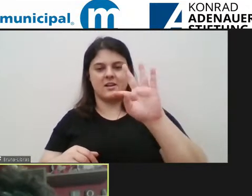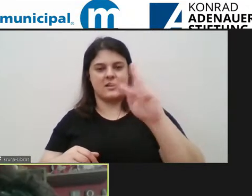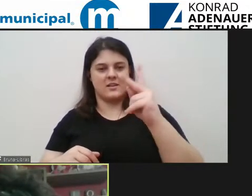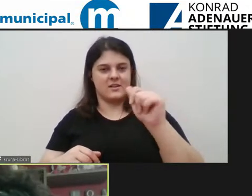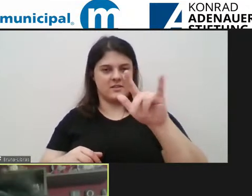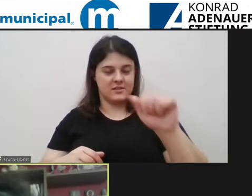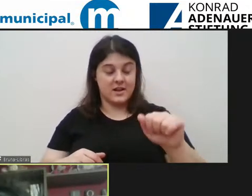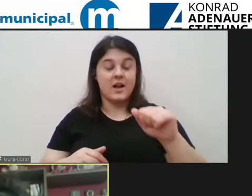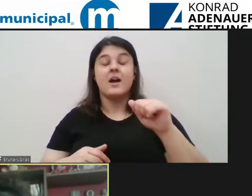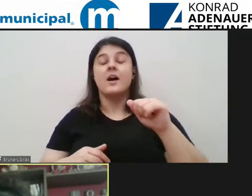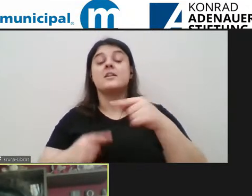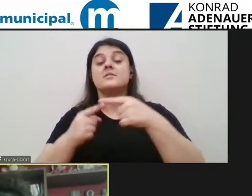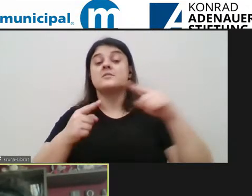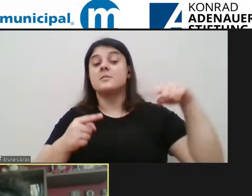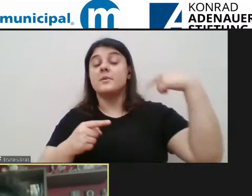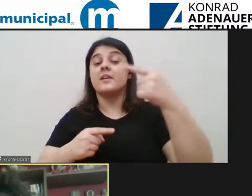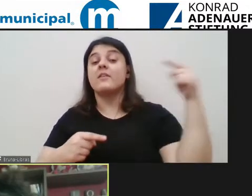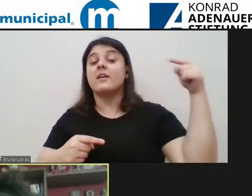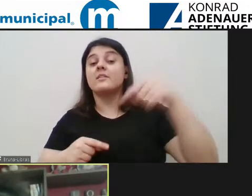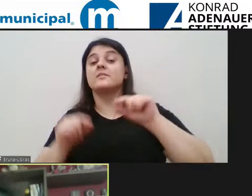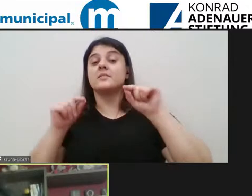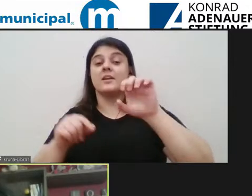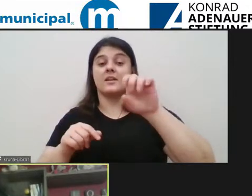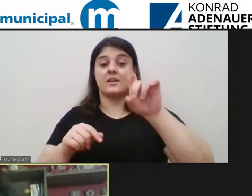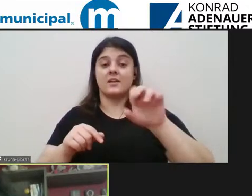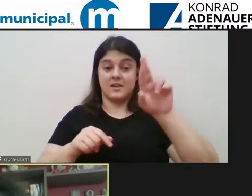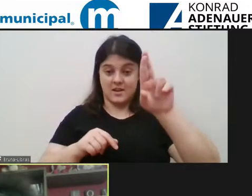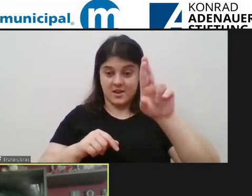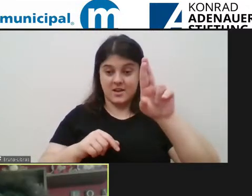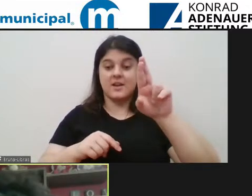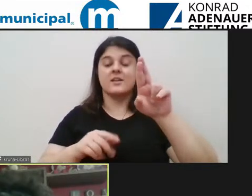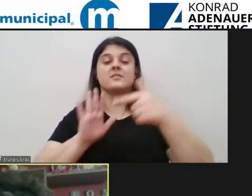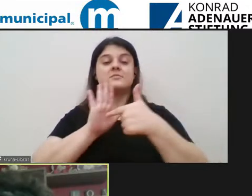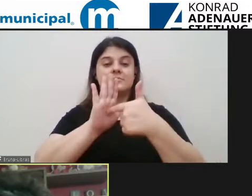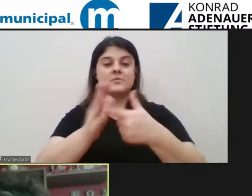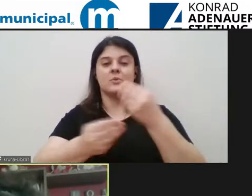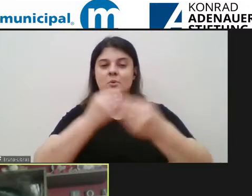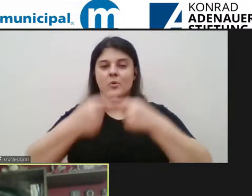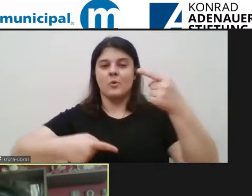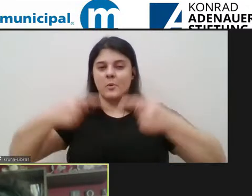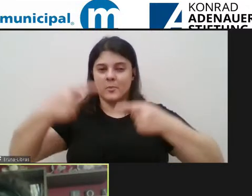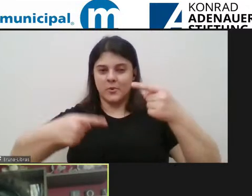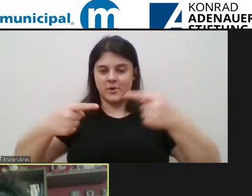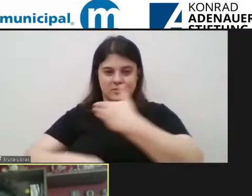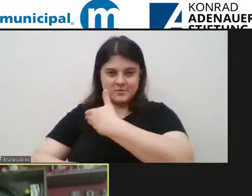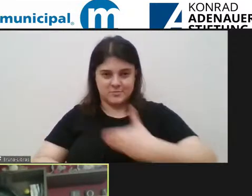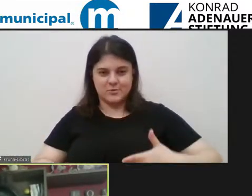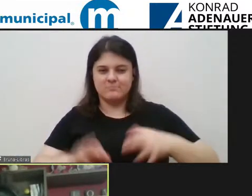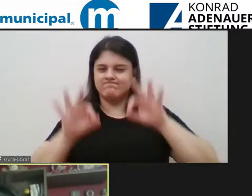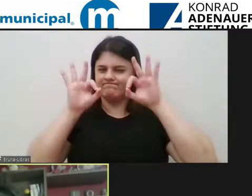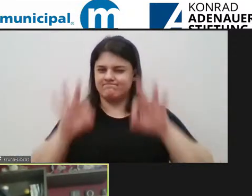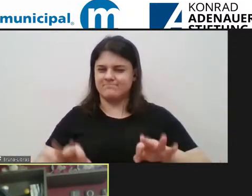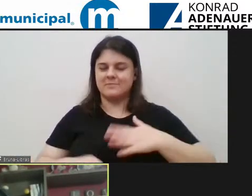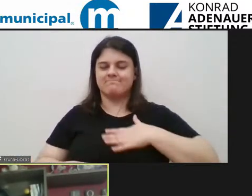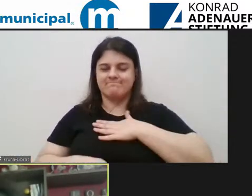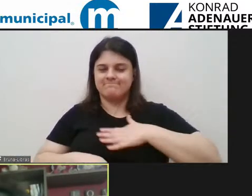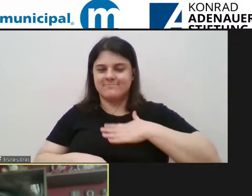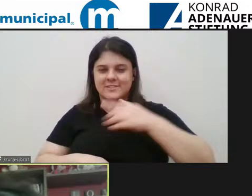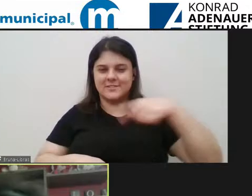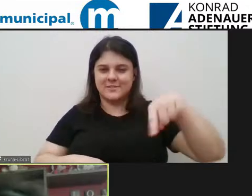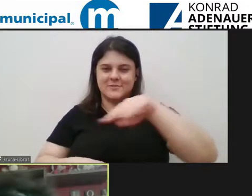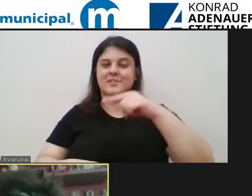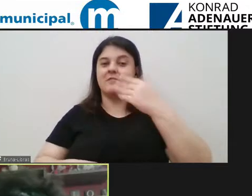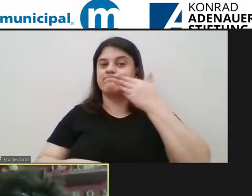o nosso queridíssimo Éder dando aula e próxima semana falando sobre políticas públicas tenho certeza que será um grande prazer que